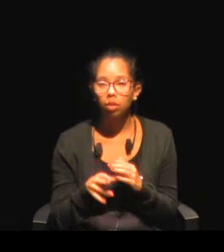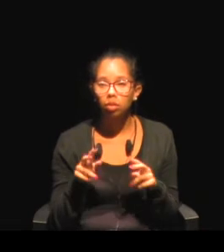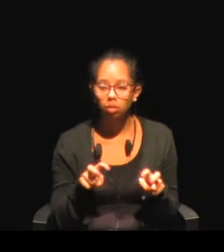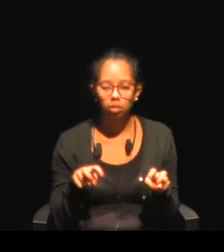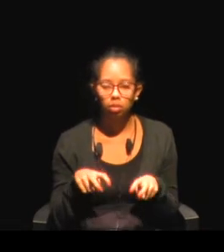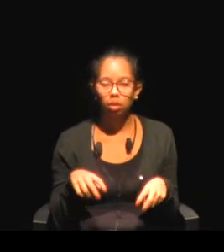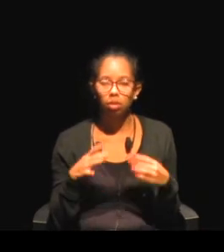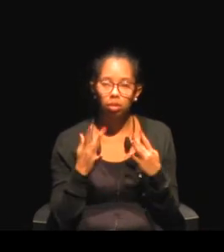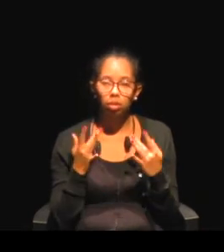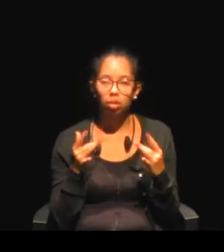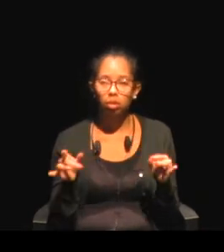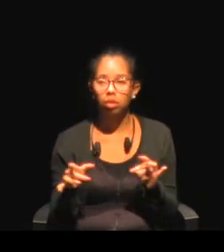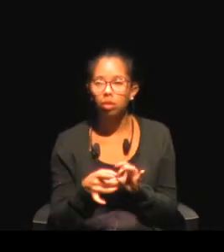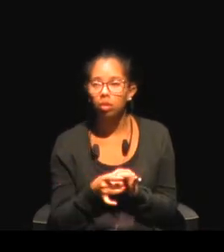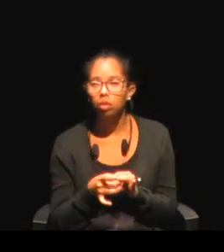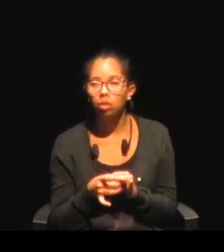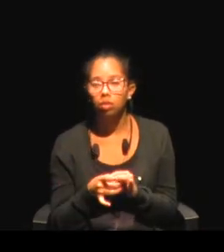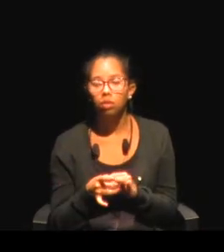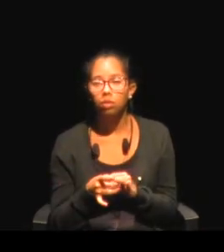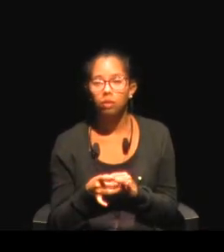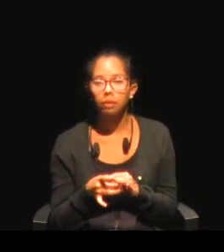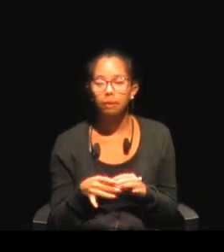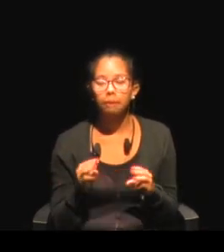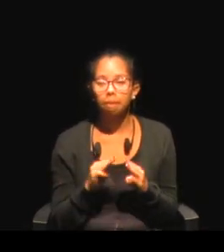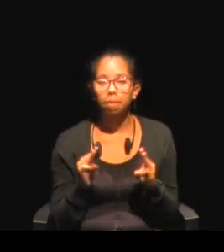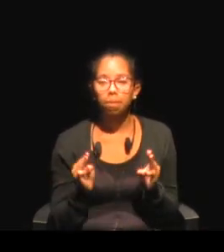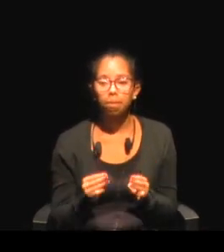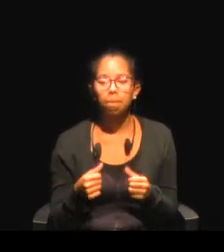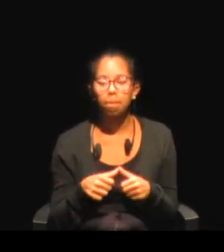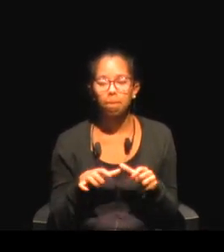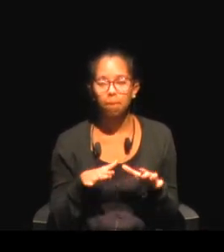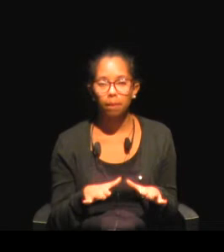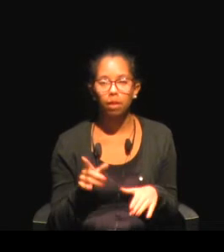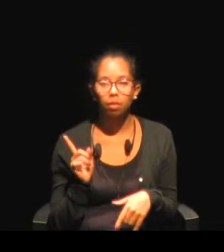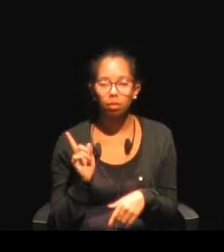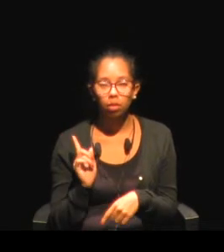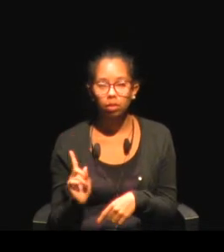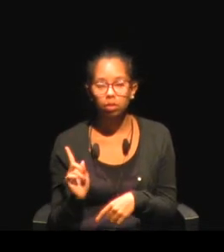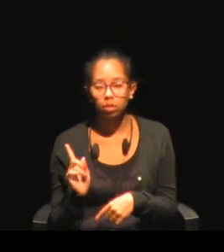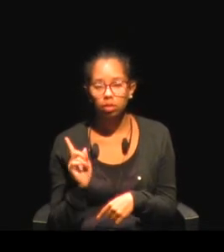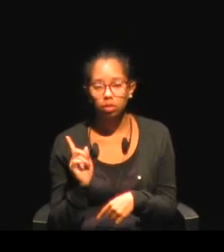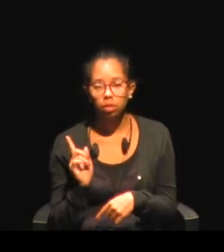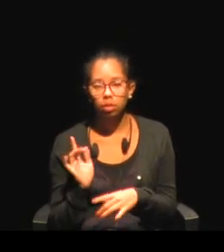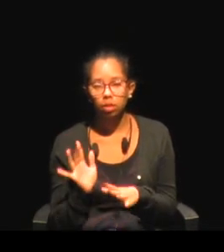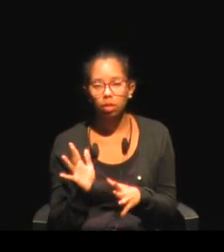auditório, que é um auditório ligado aqui ao receptivo, ao acolhimento do museu, que que fica nessa parte